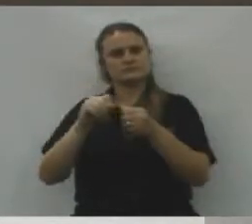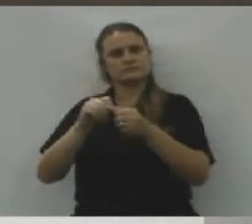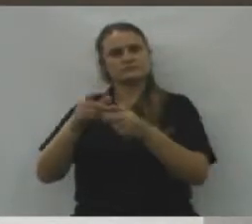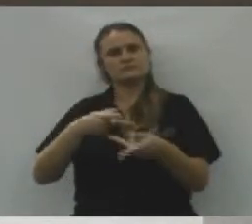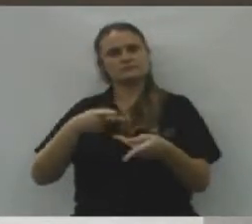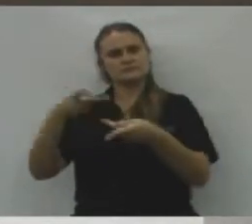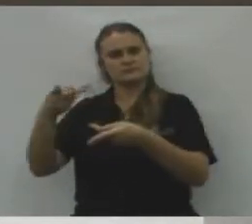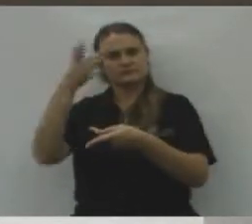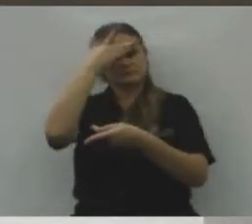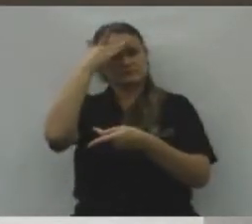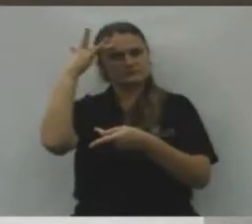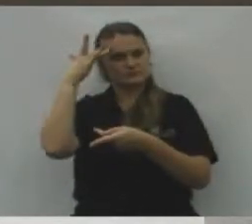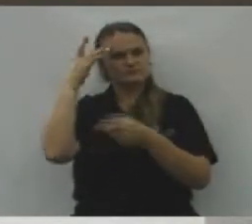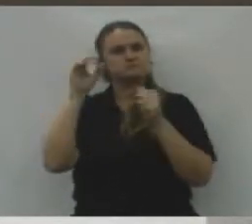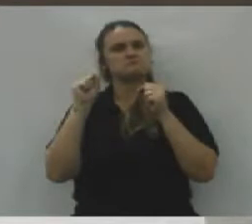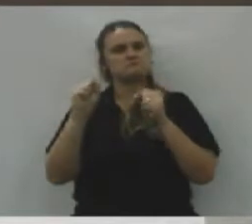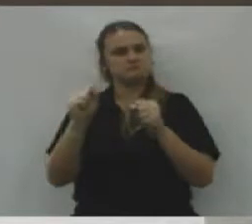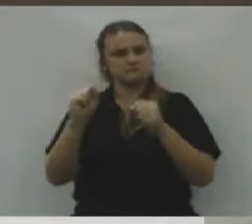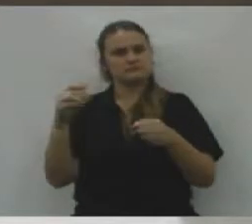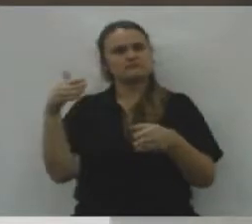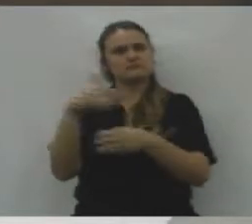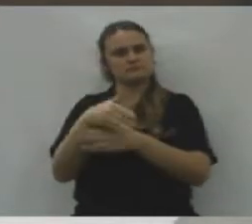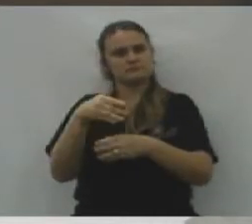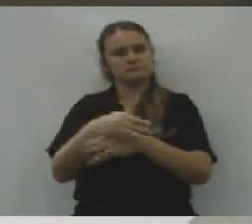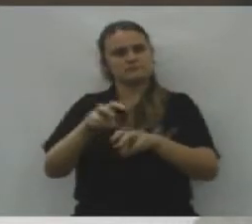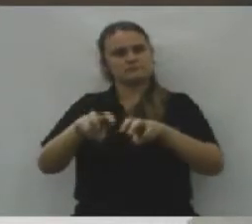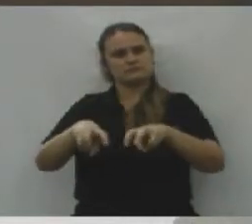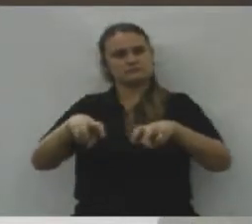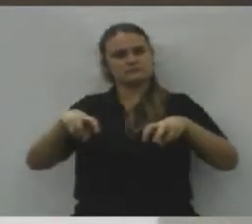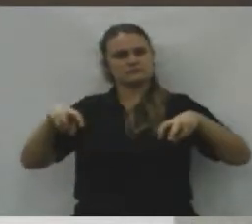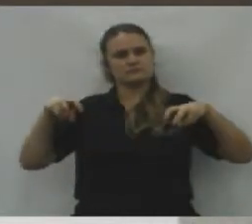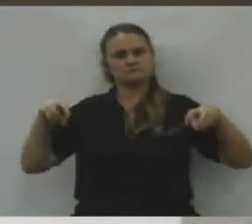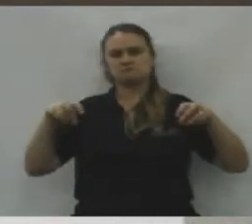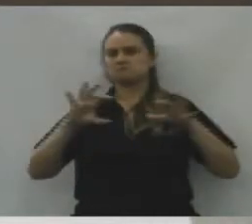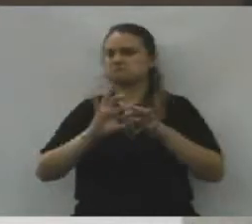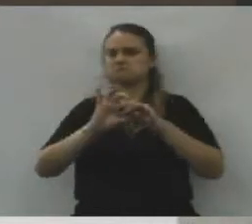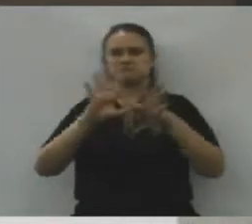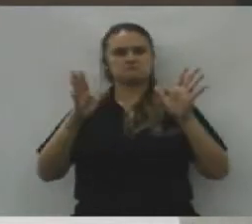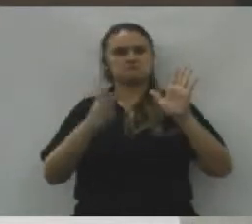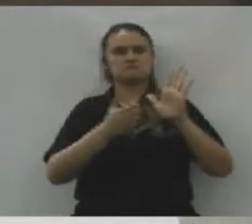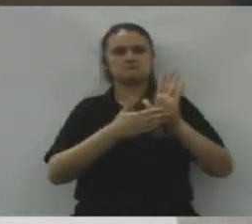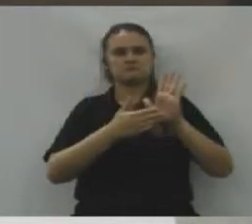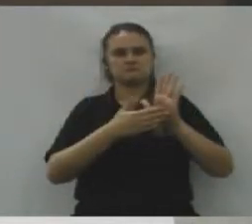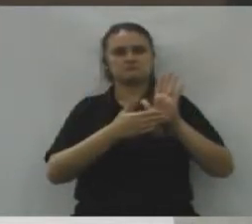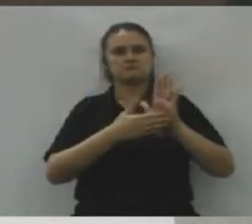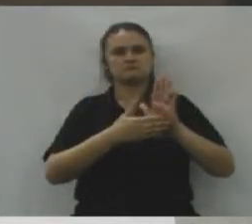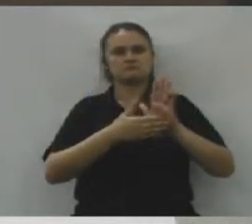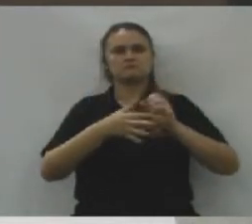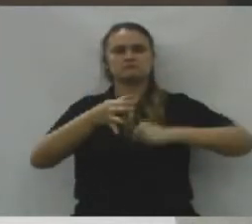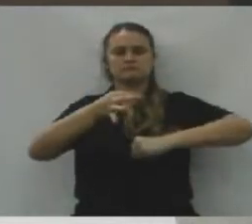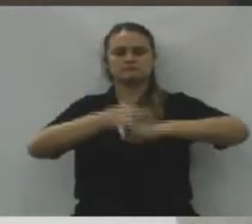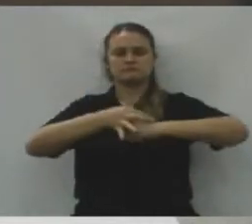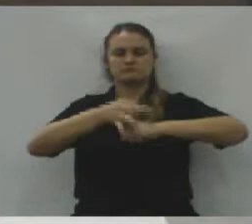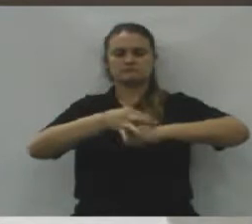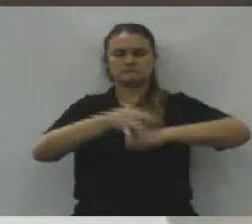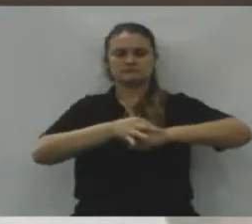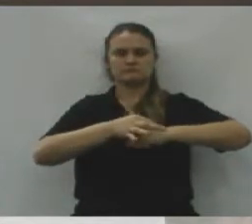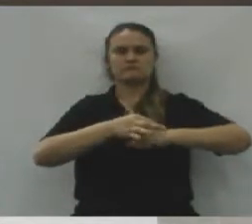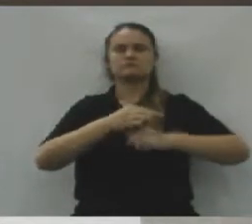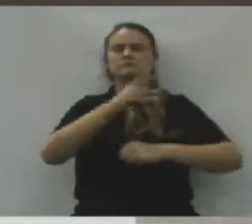os munícipes a participarem de audiência pública para a prestação de contas municipais e da